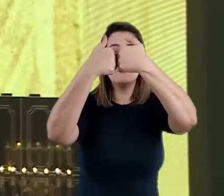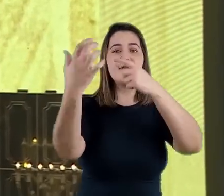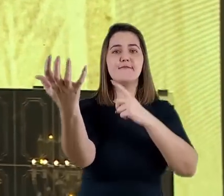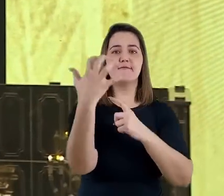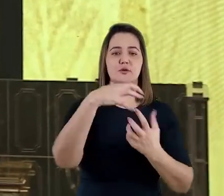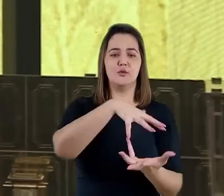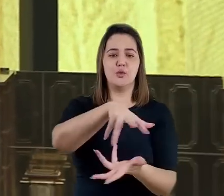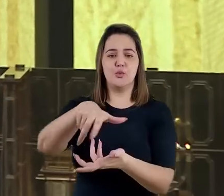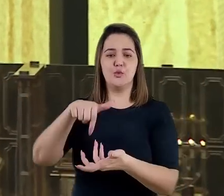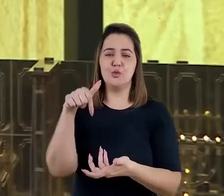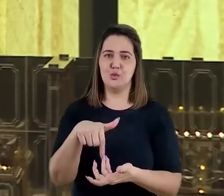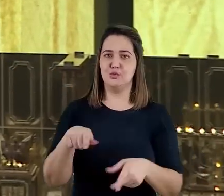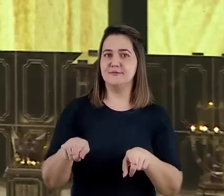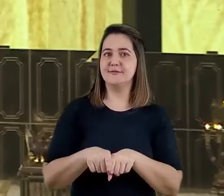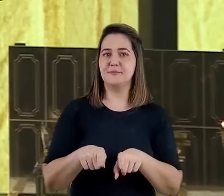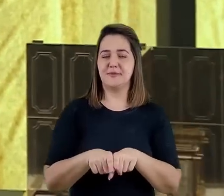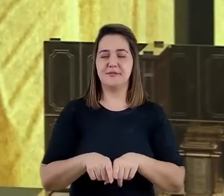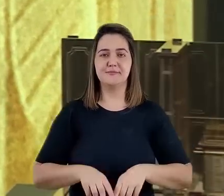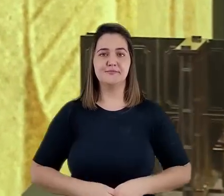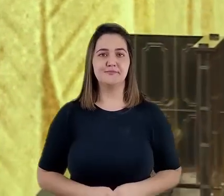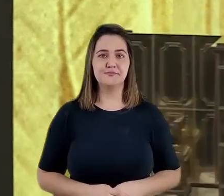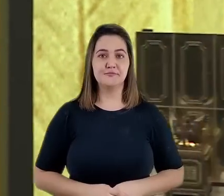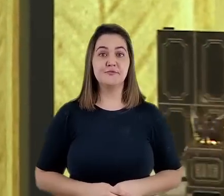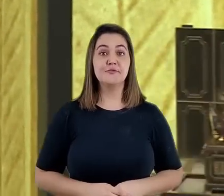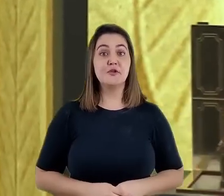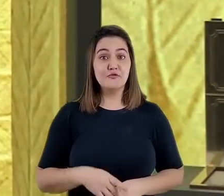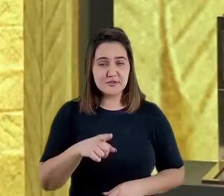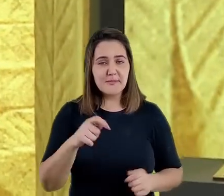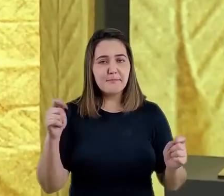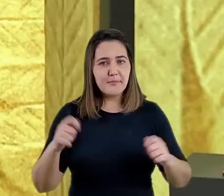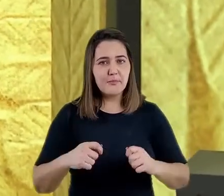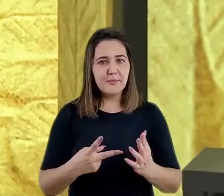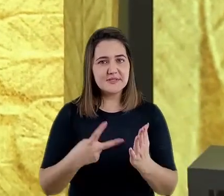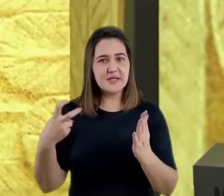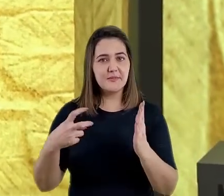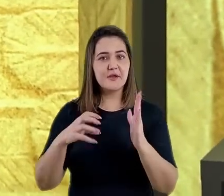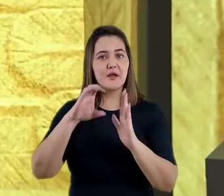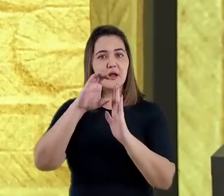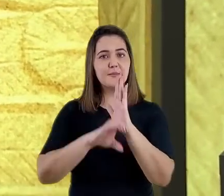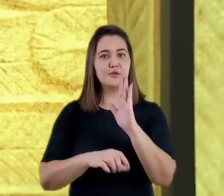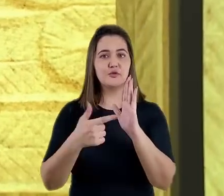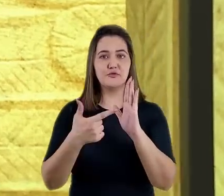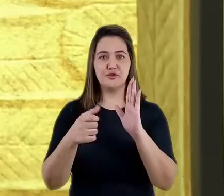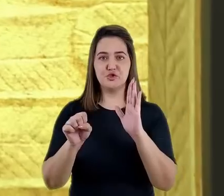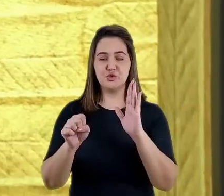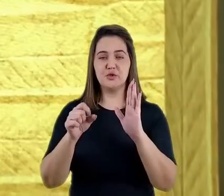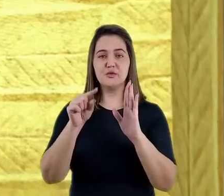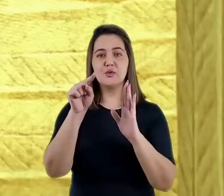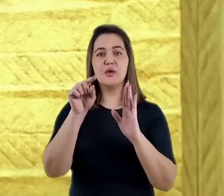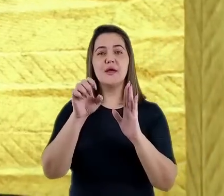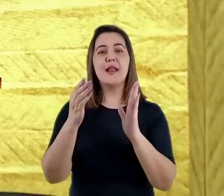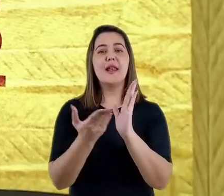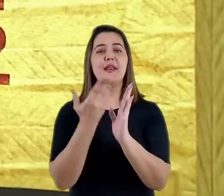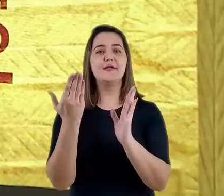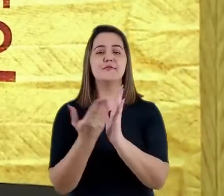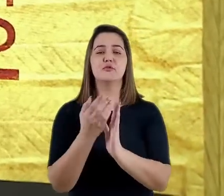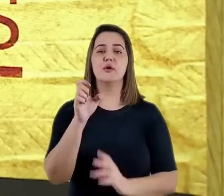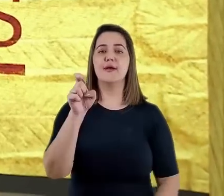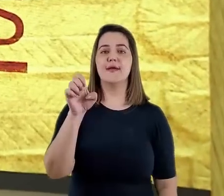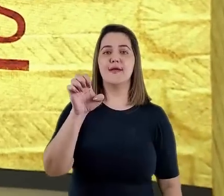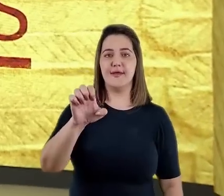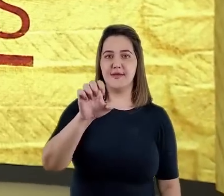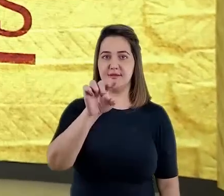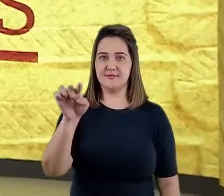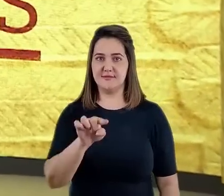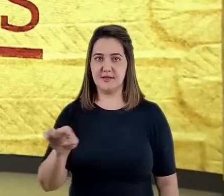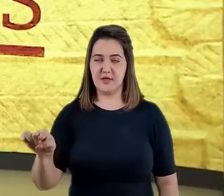se você perceber bem, verá que essa mudança conceitual acontece no capítulo 28 de Ezequiel, que eu acabei de ler. Ali você vê